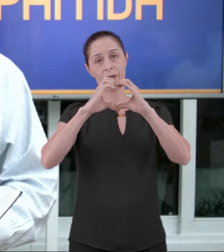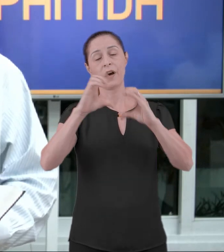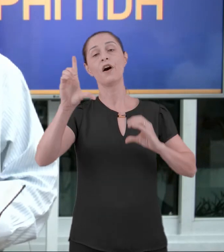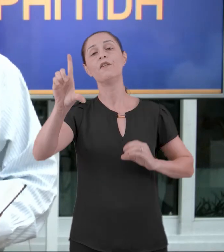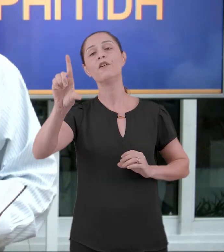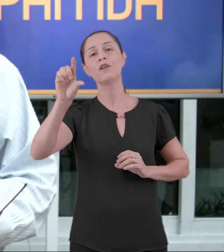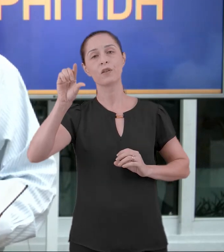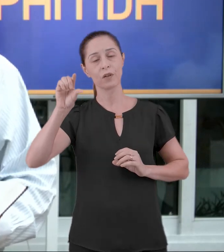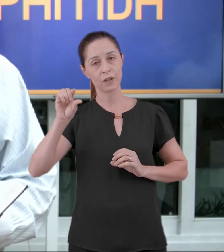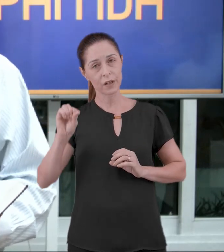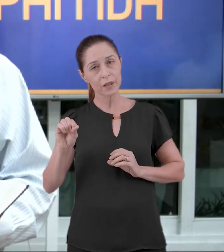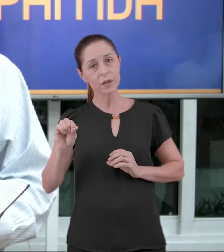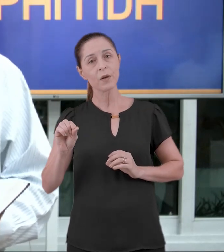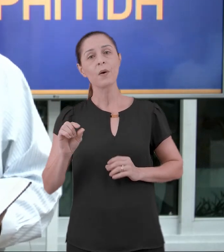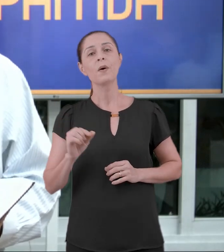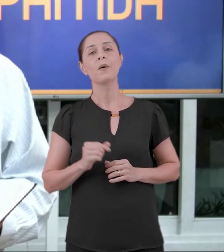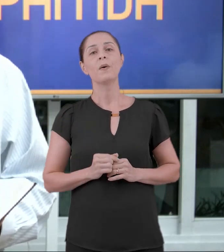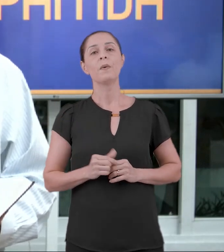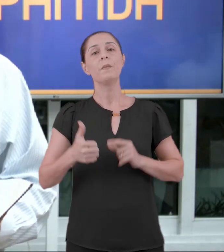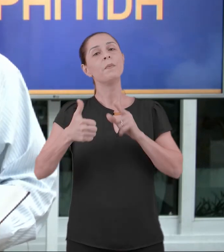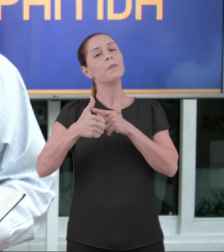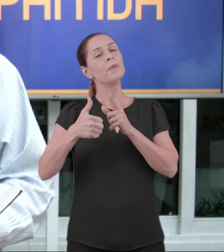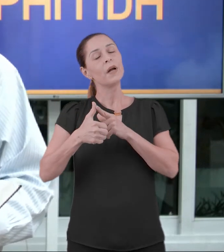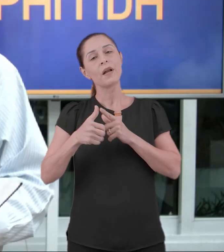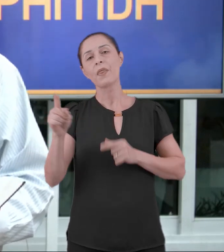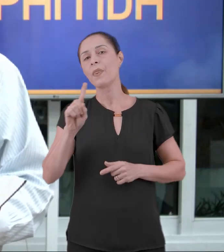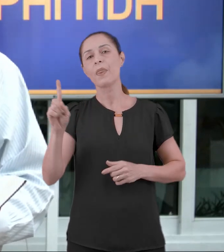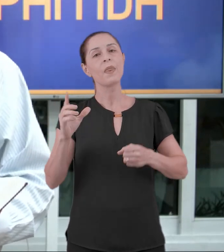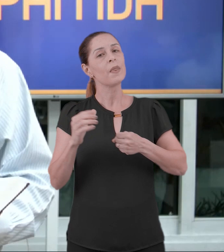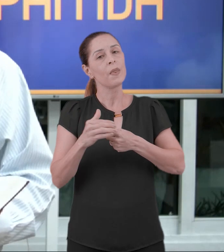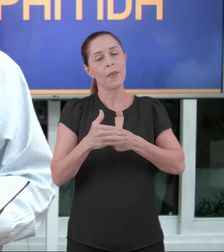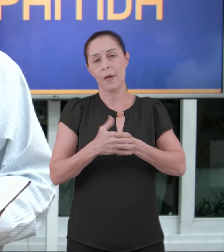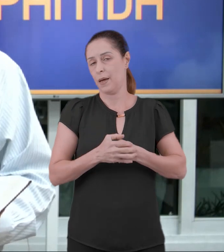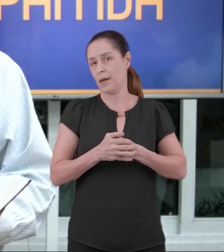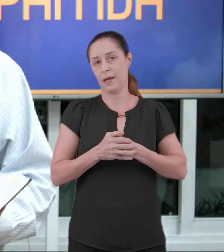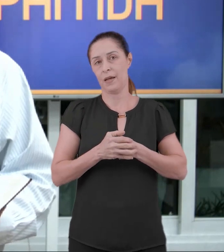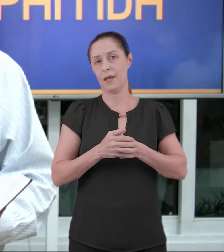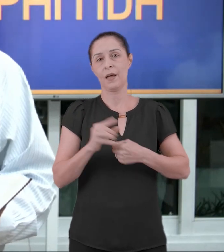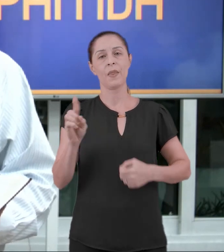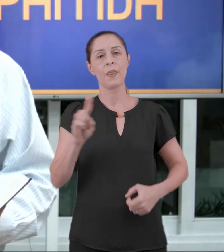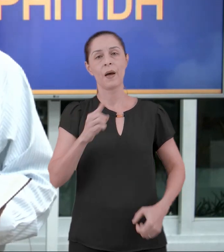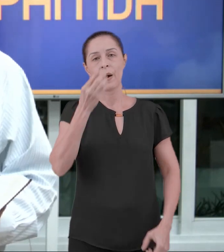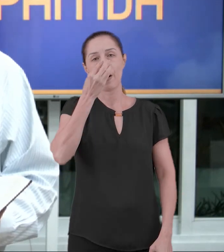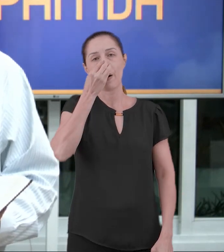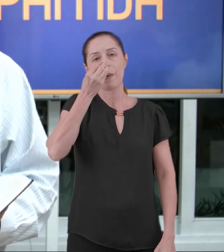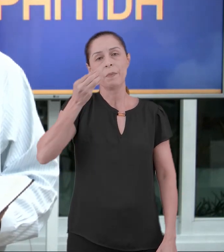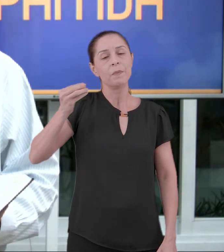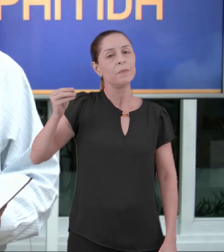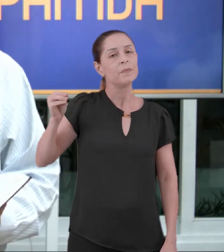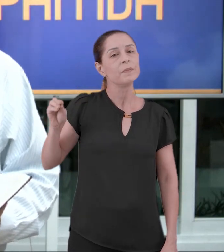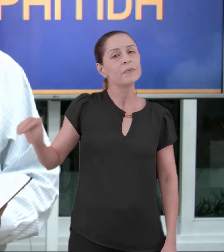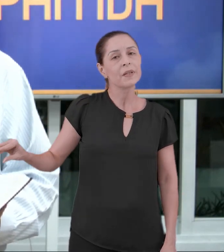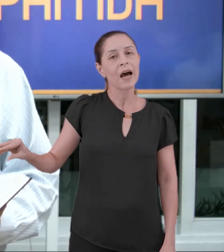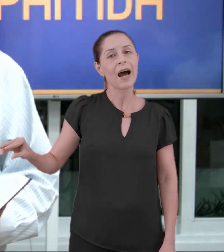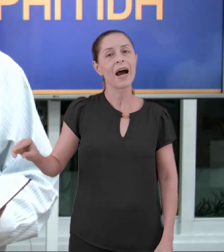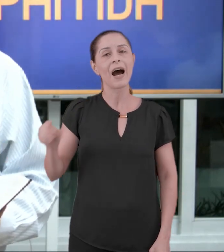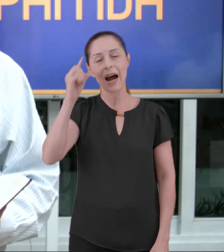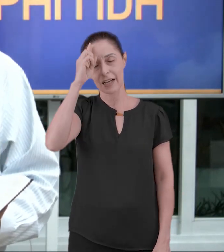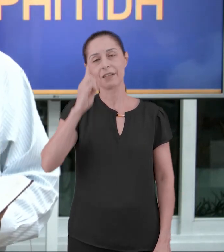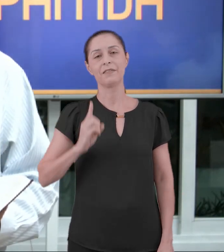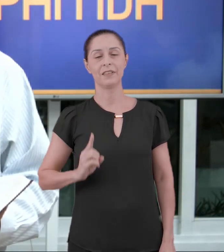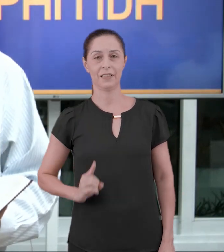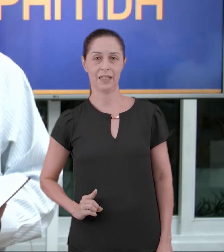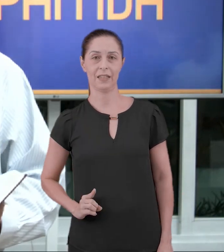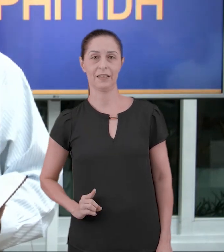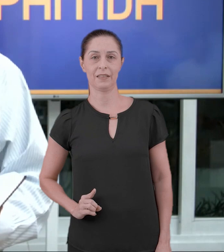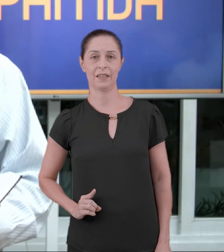ou camuflar a deficiência, né? Para a gente não, de uma certa forma, ter